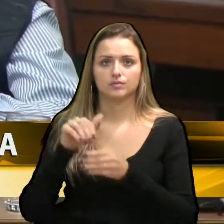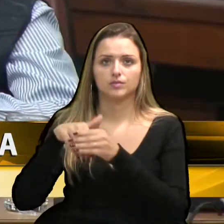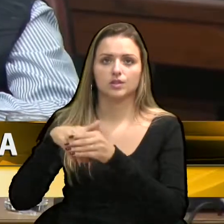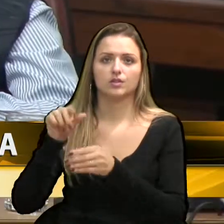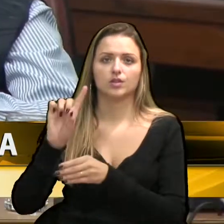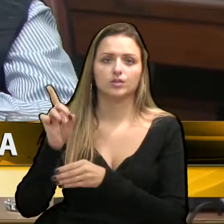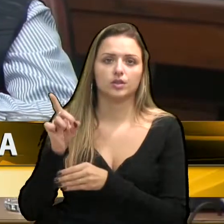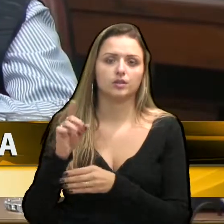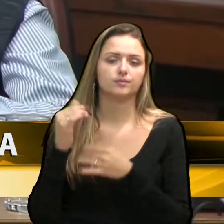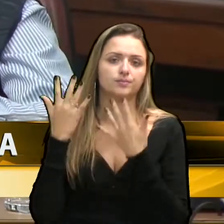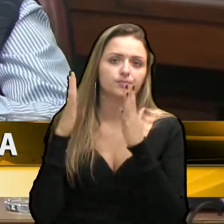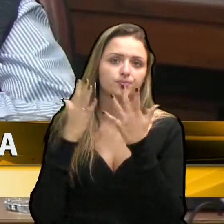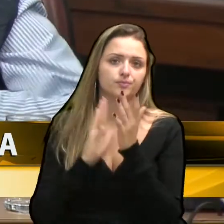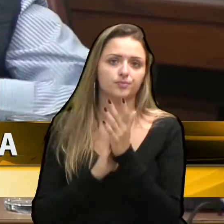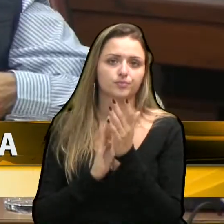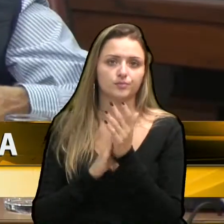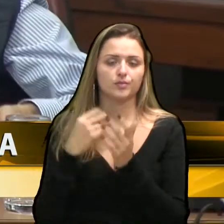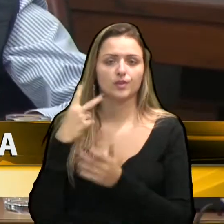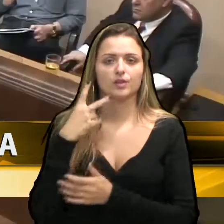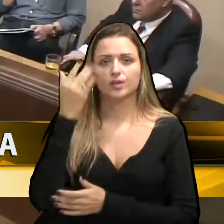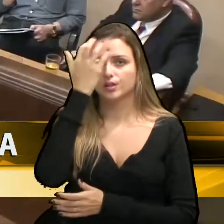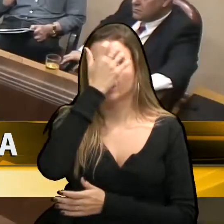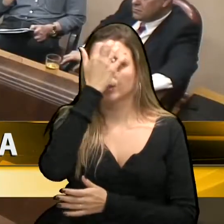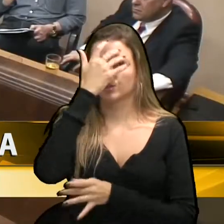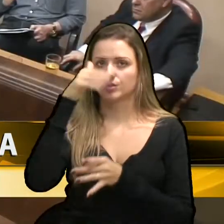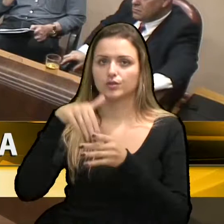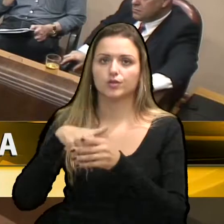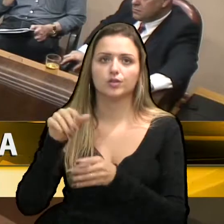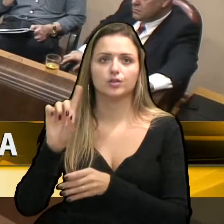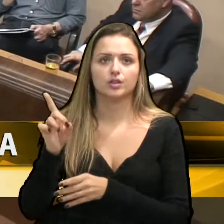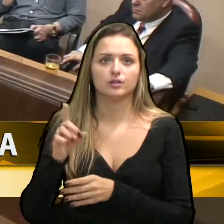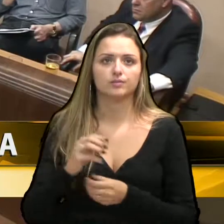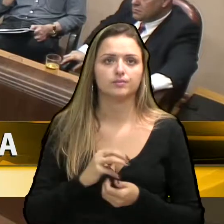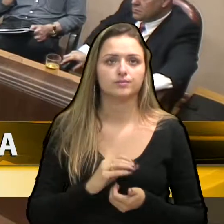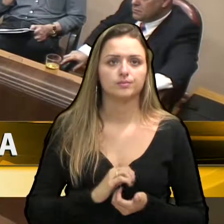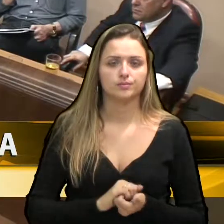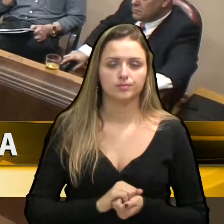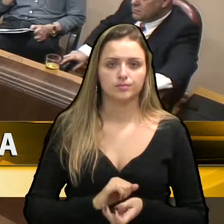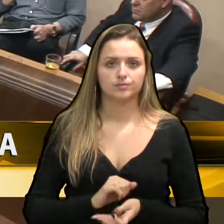senhor presidente. Vereadora Adiló de Domênico votou não.